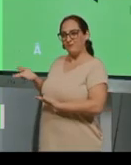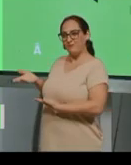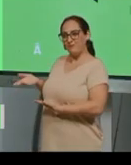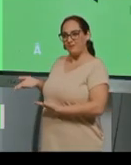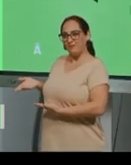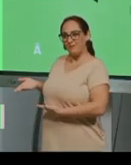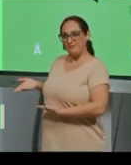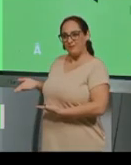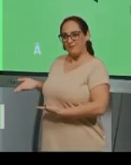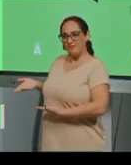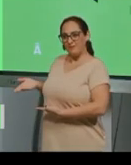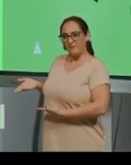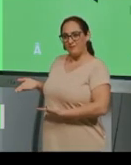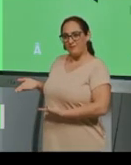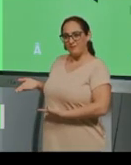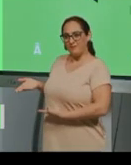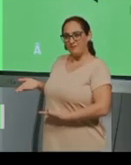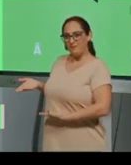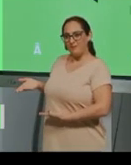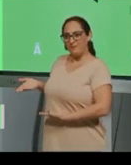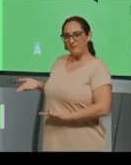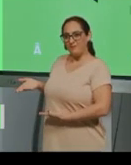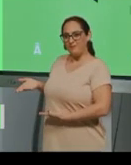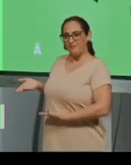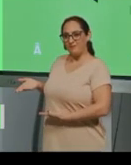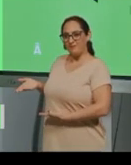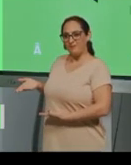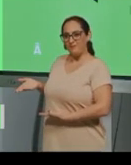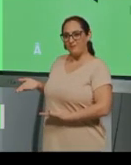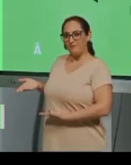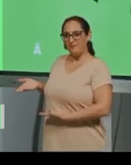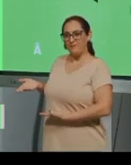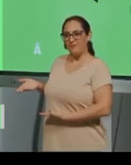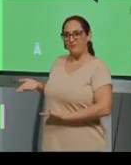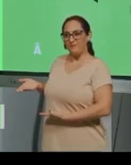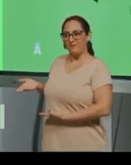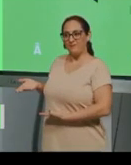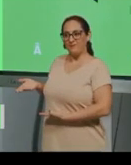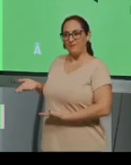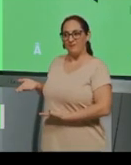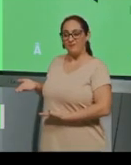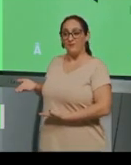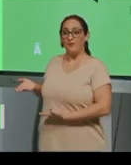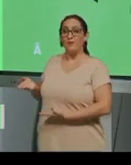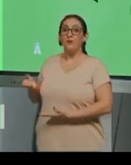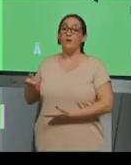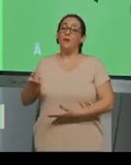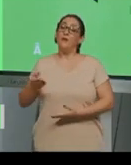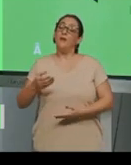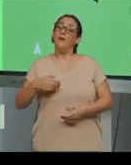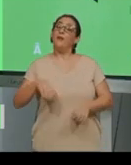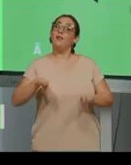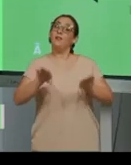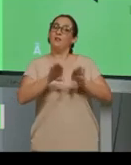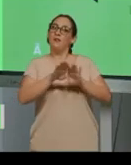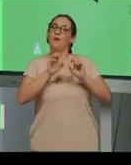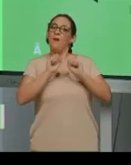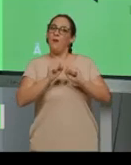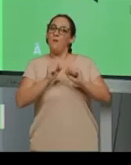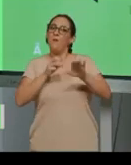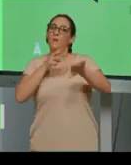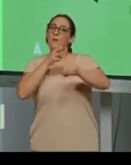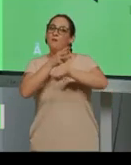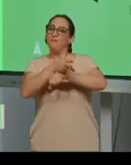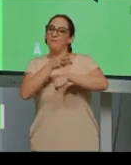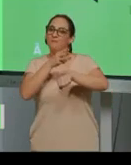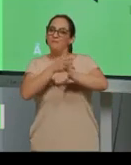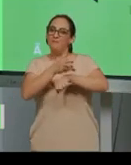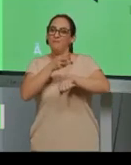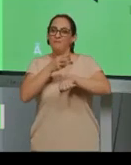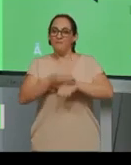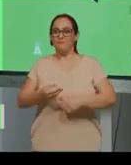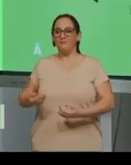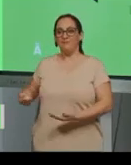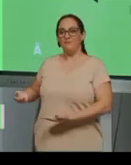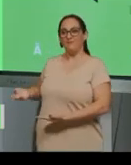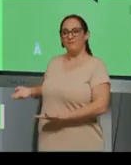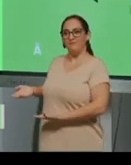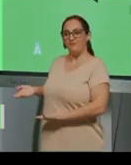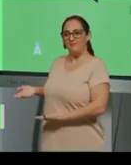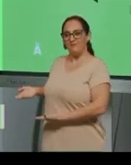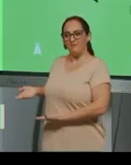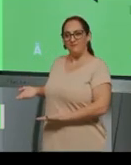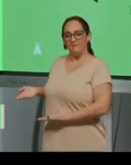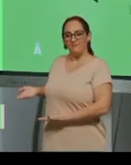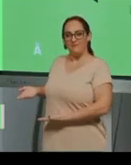telefone fixo 31 3254 3009 ou envie uma mensagem para o nosso WhatsApp.